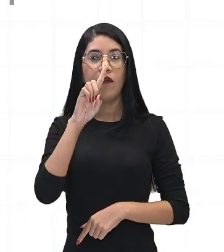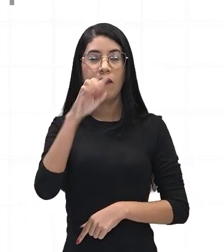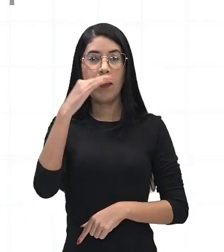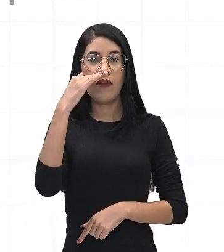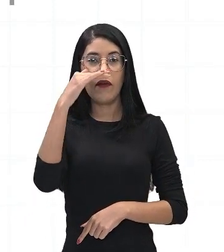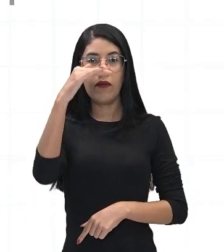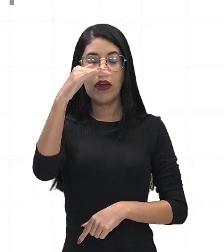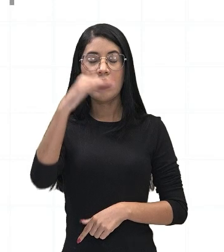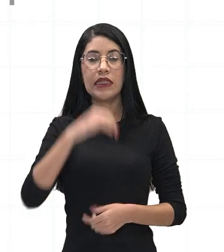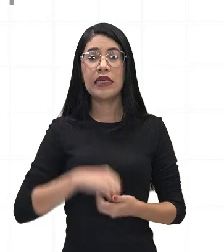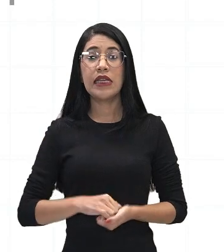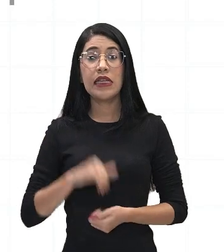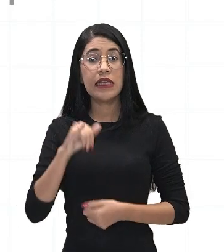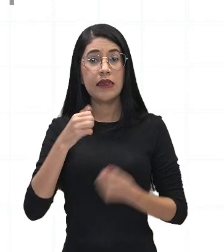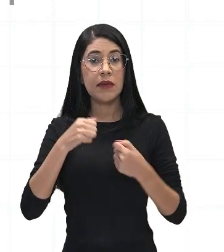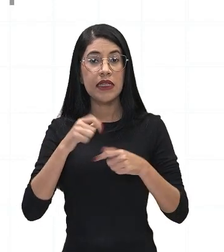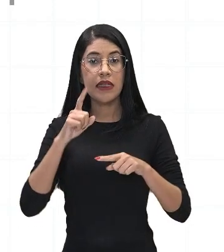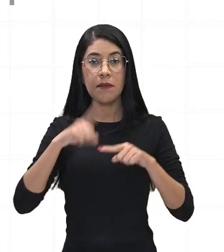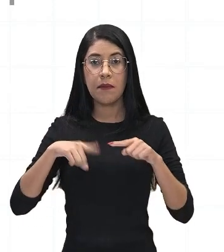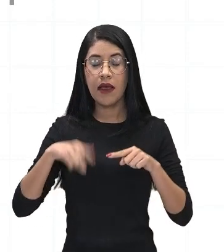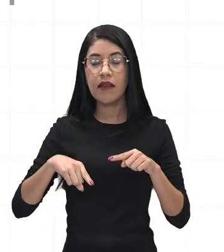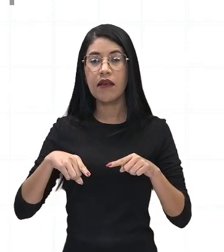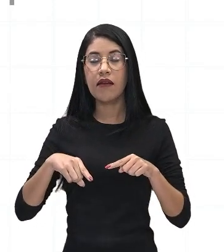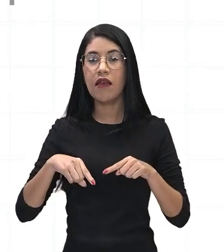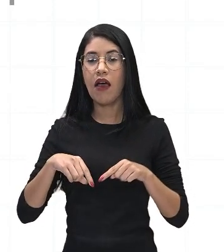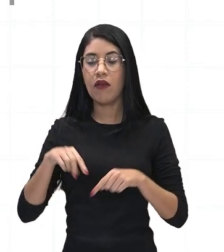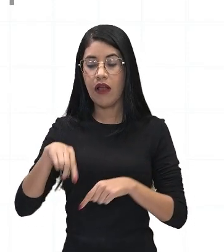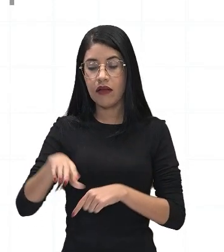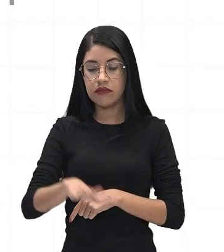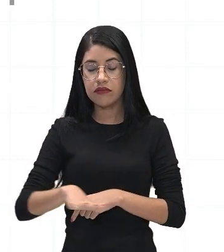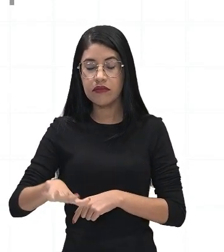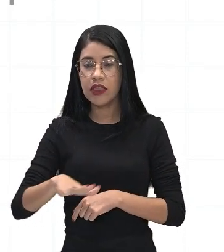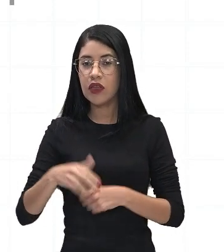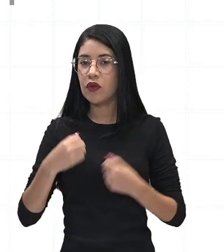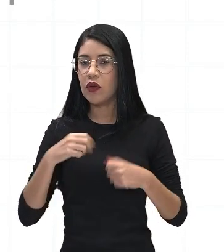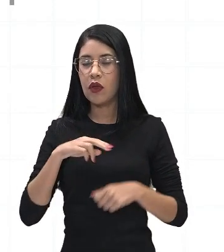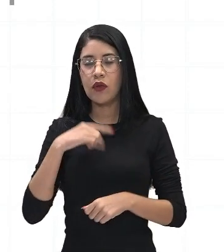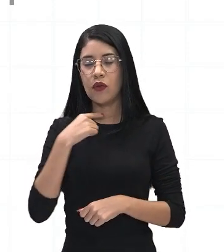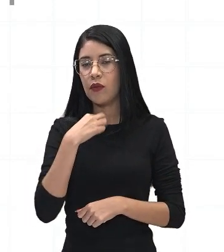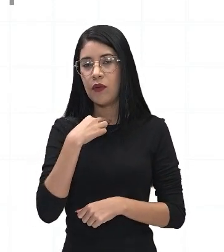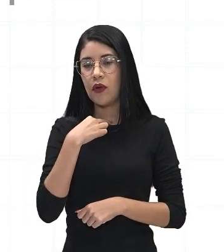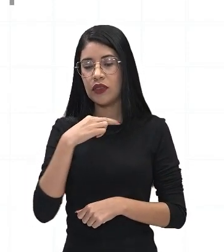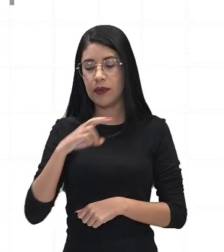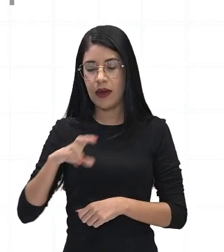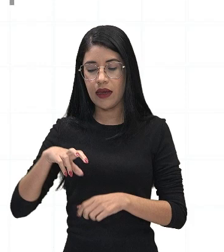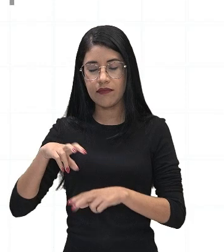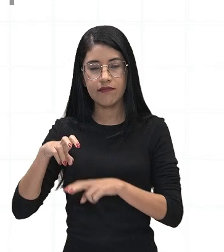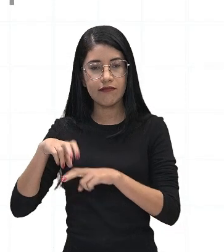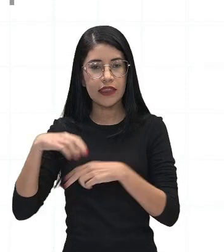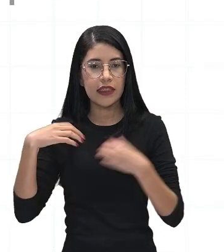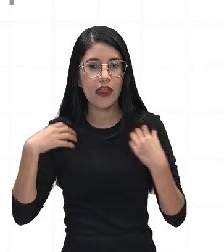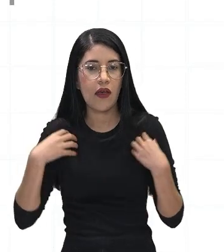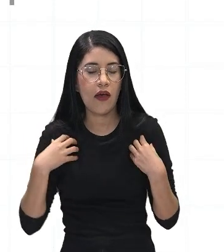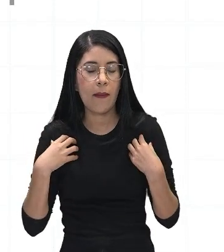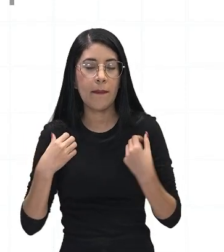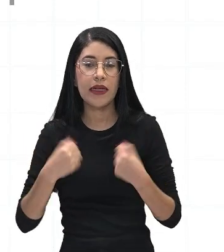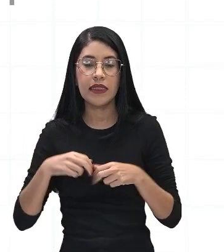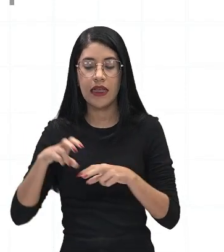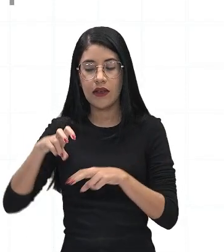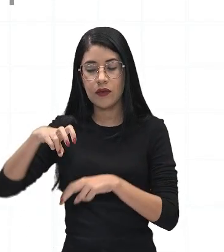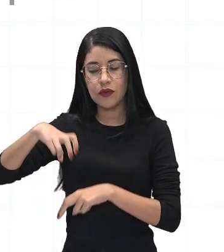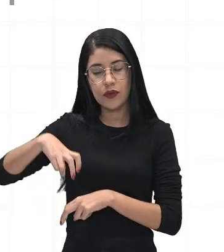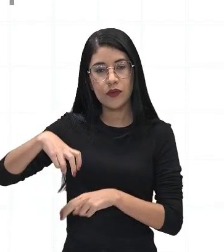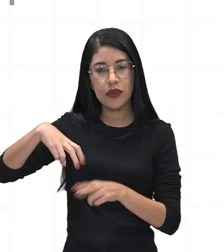pegar algum objeto no chão, não curve as suas costas. Para baixar, dobre os joelhos. Para